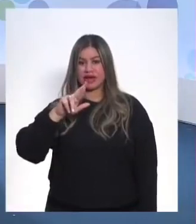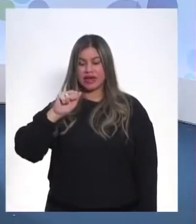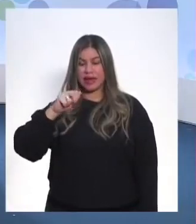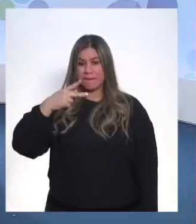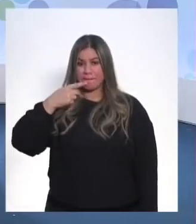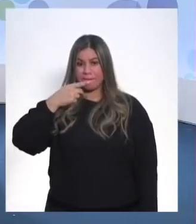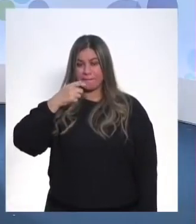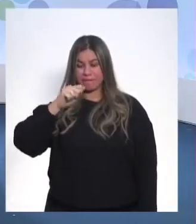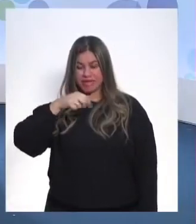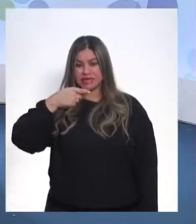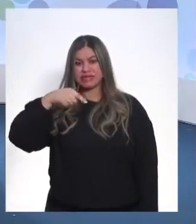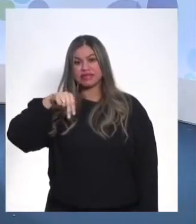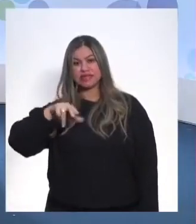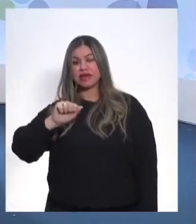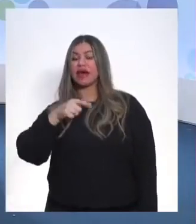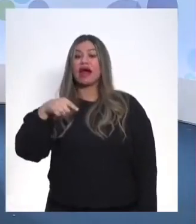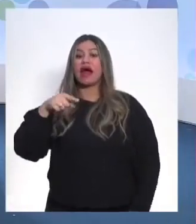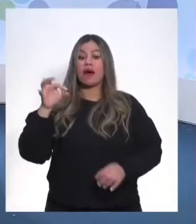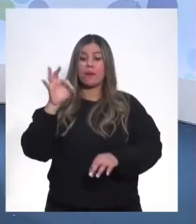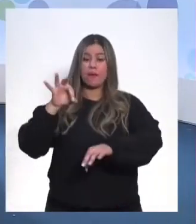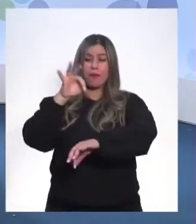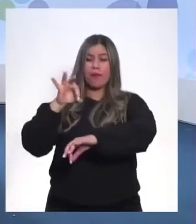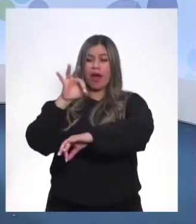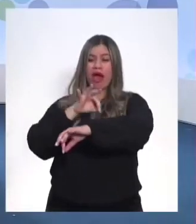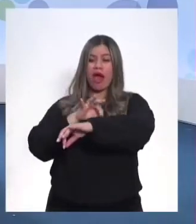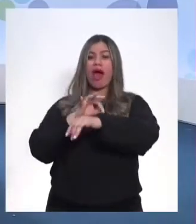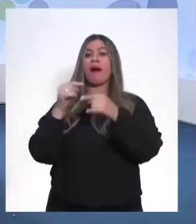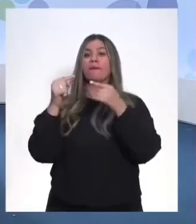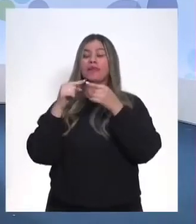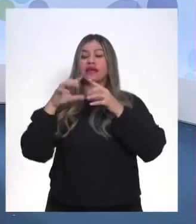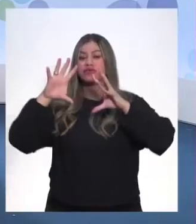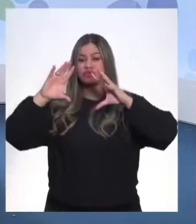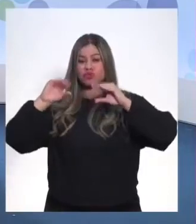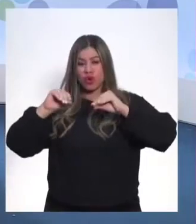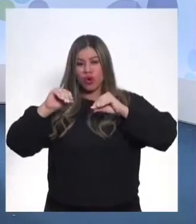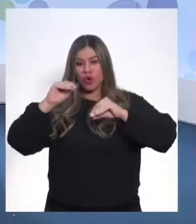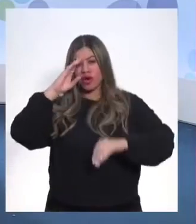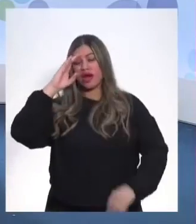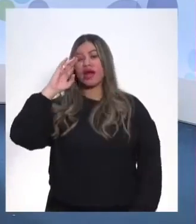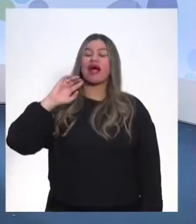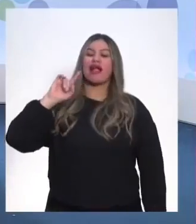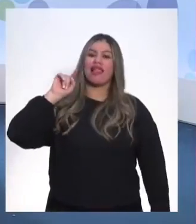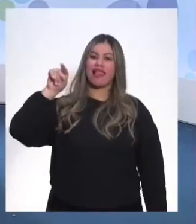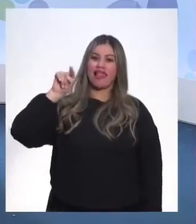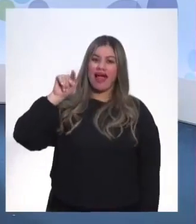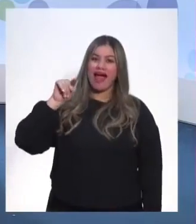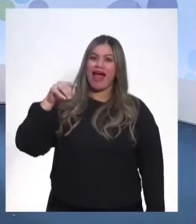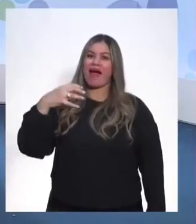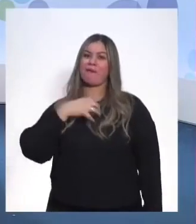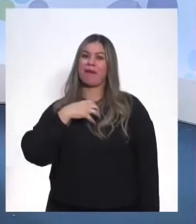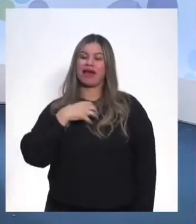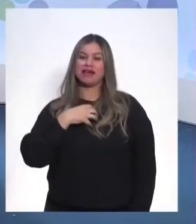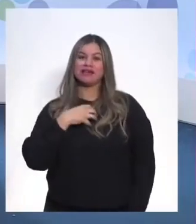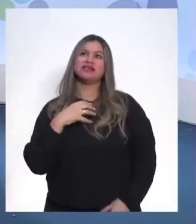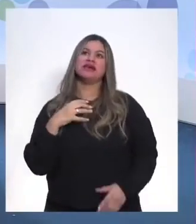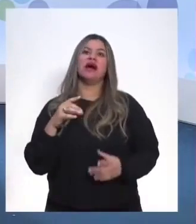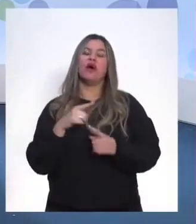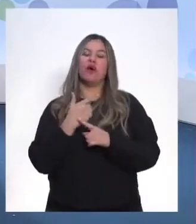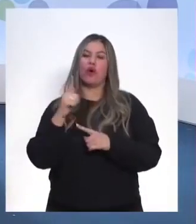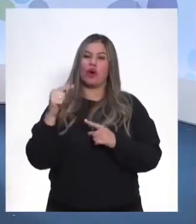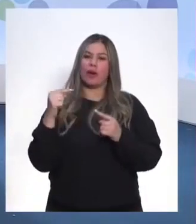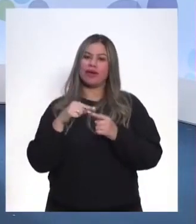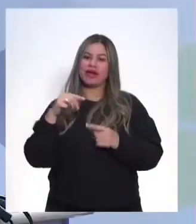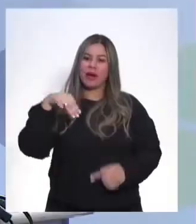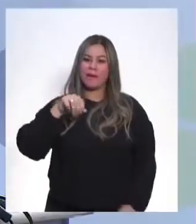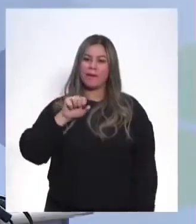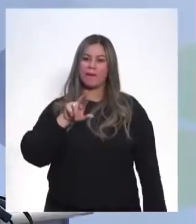tem a E diferença. que em Pernambuco esse carapanã é outro. É a muriçoca. Ah, esse é a É a muriçoca? muriçoca. Tem até música, né,